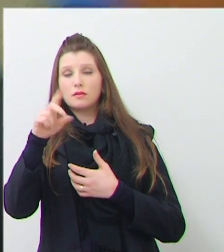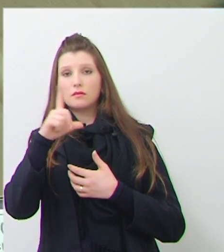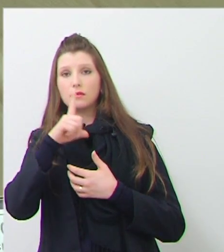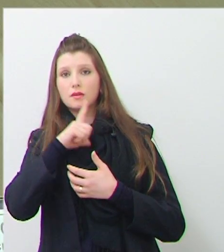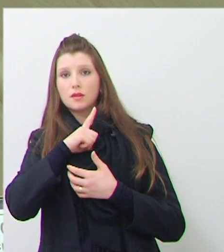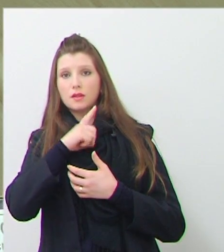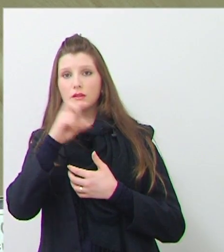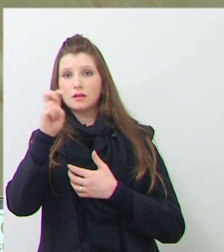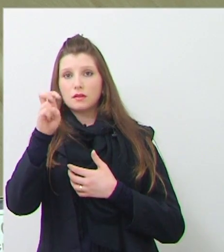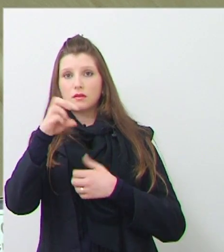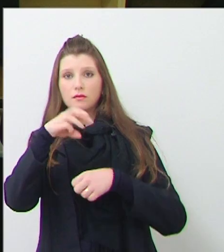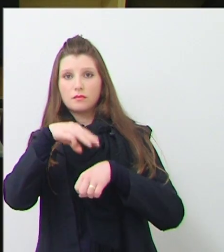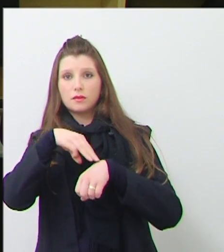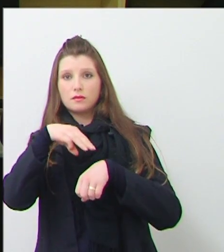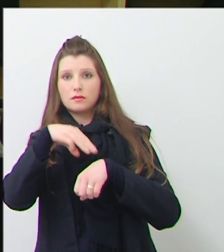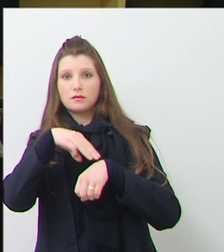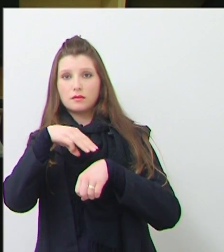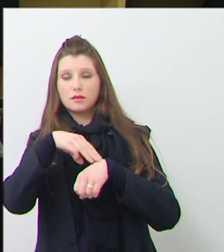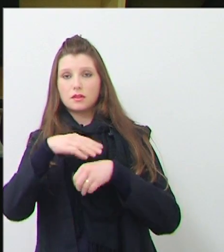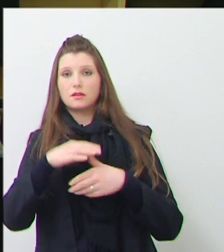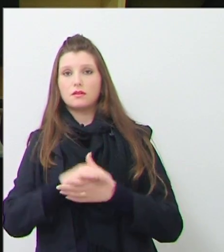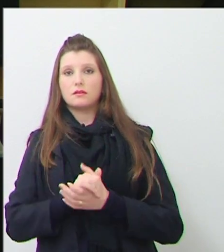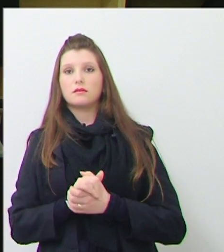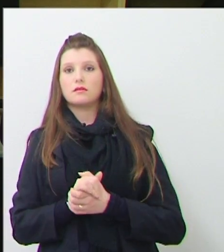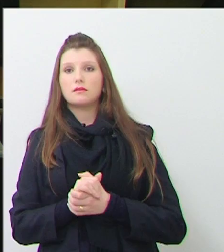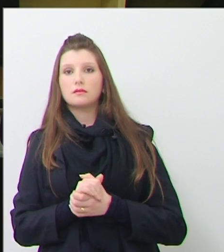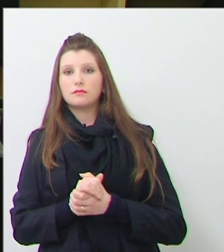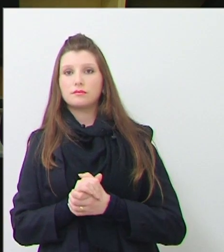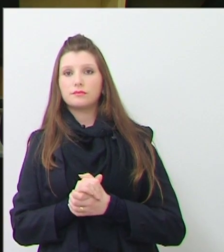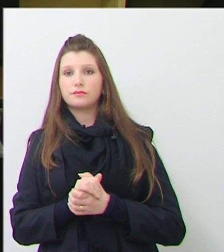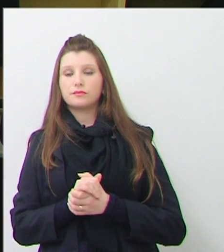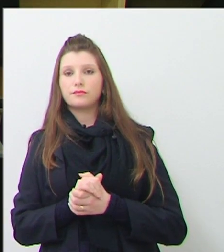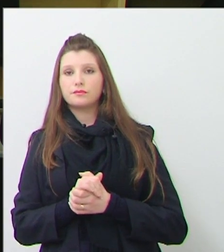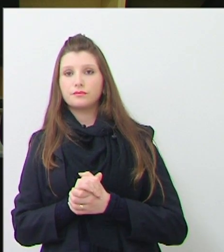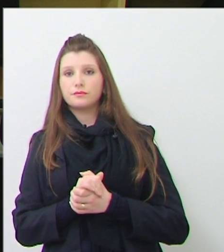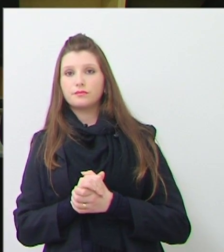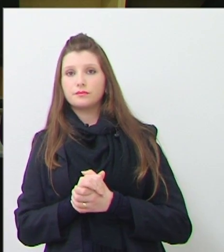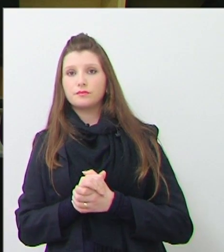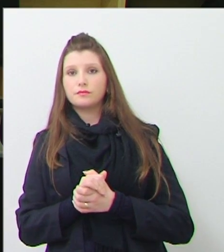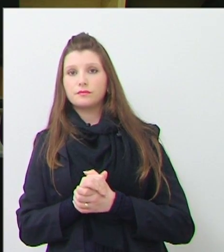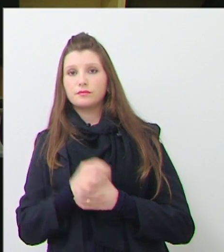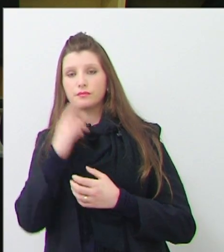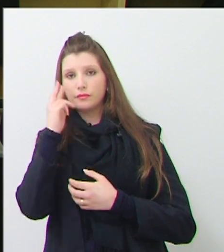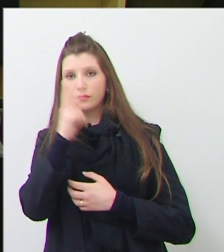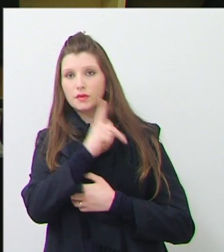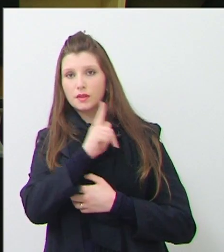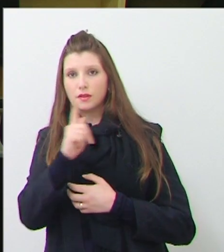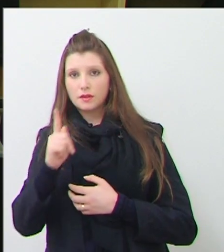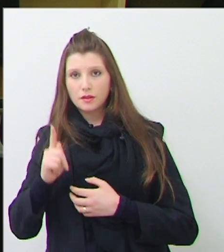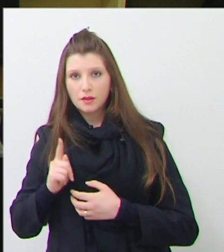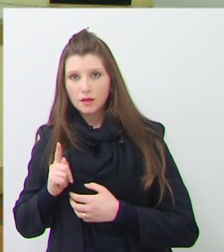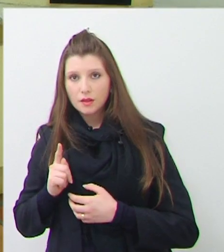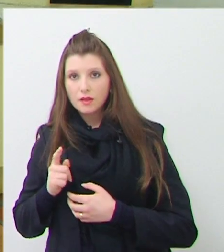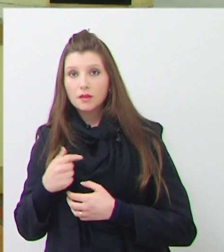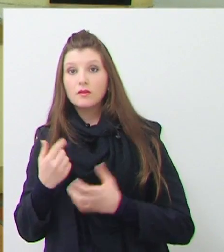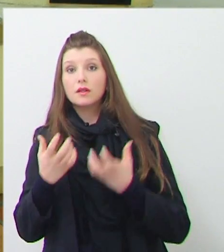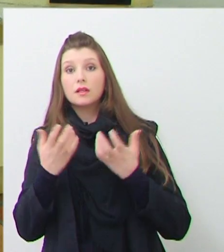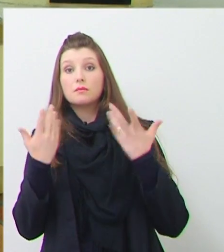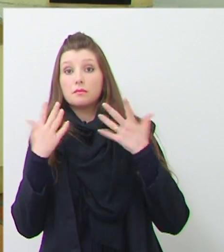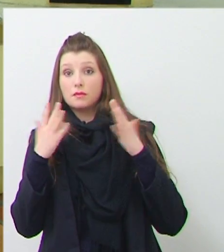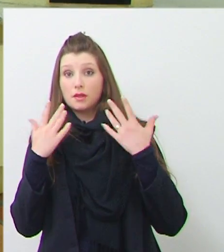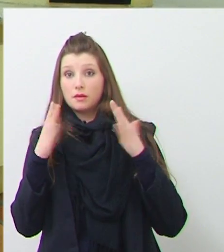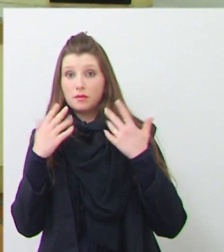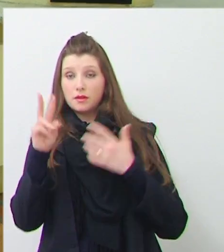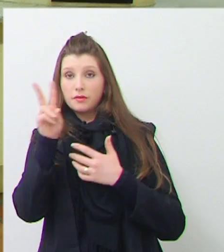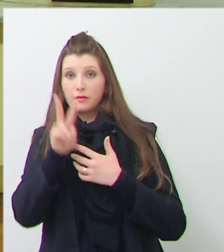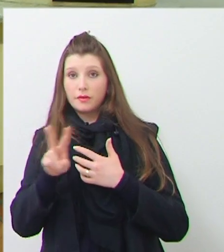Excelência dispõe de 5 minutos. Senhor presidente, na verdade, eu queria parabenizar o novo vereador